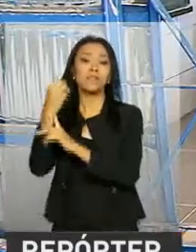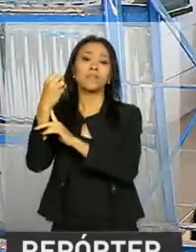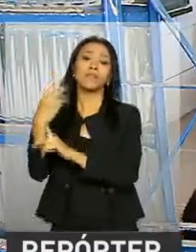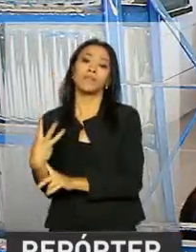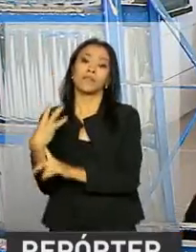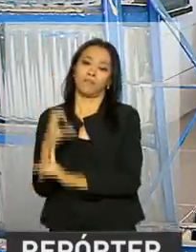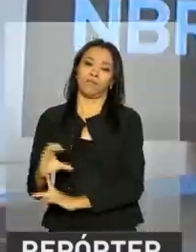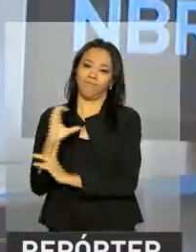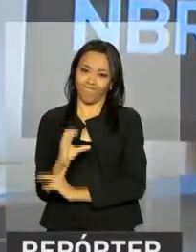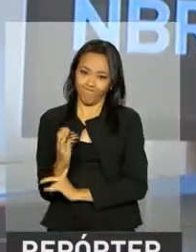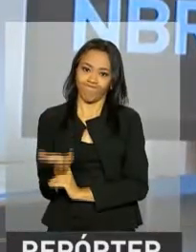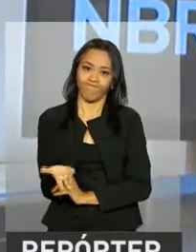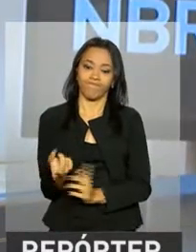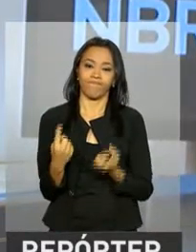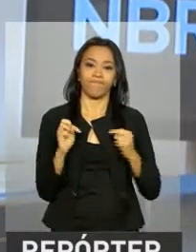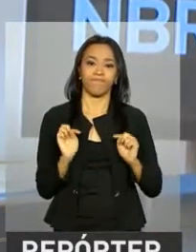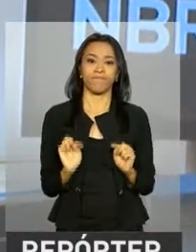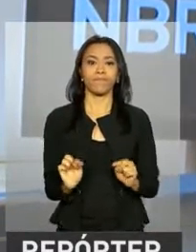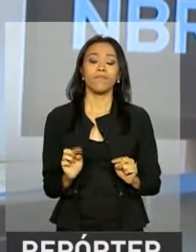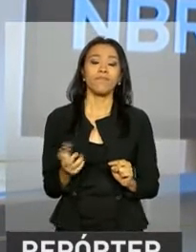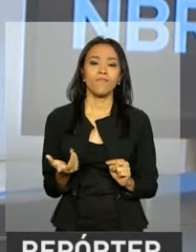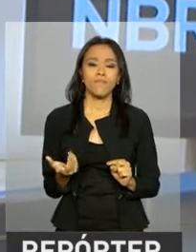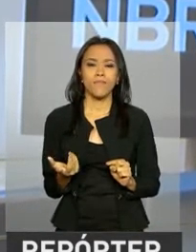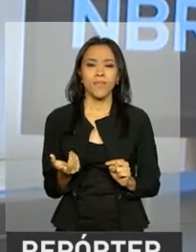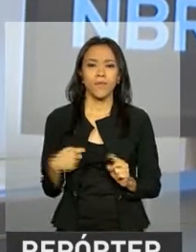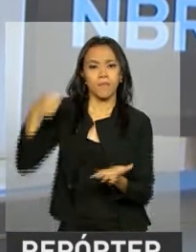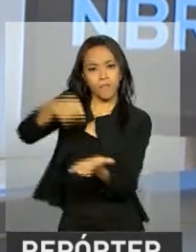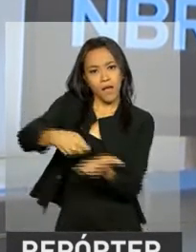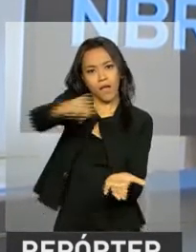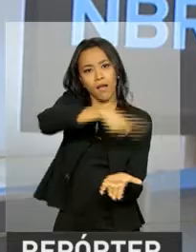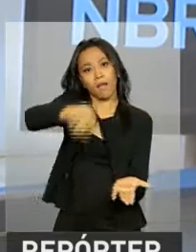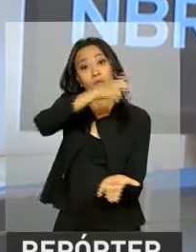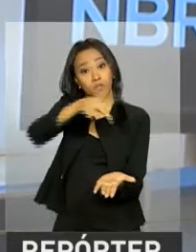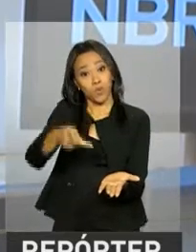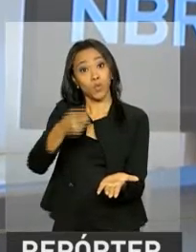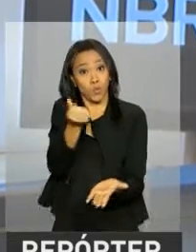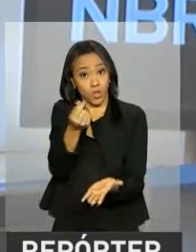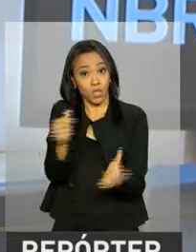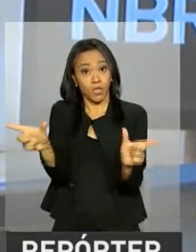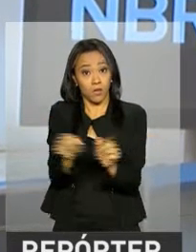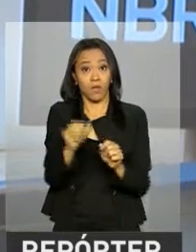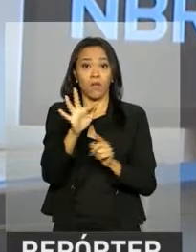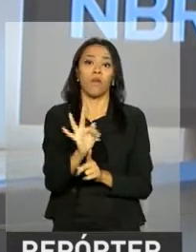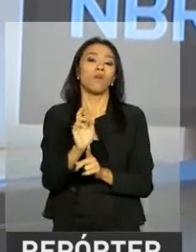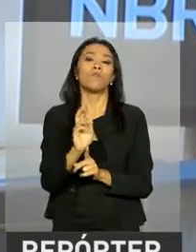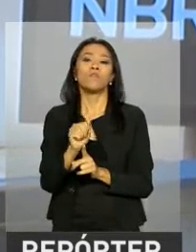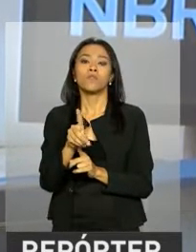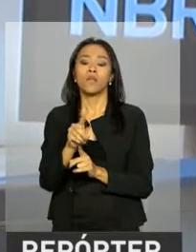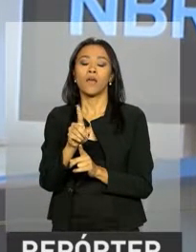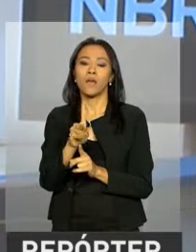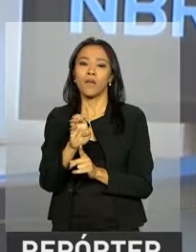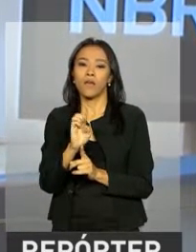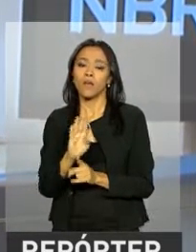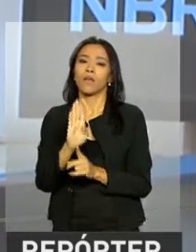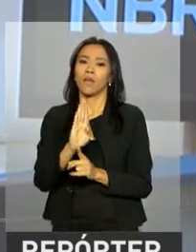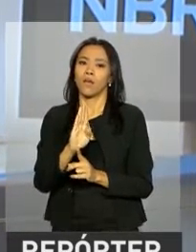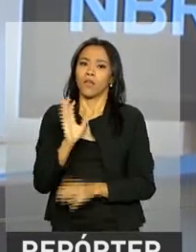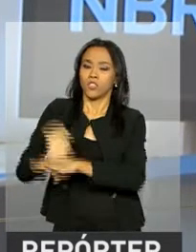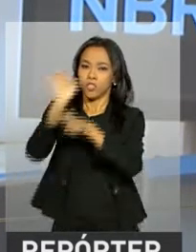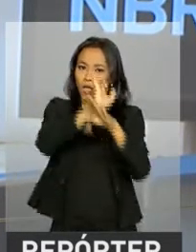centavos e além de pagar professores o dinheiro do fundeb pode ser usado também por estados e municípios para